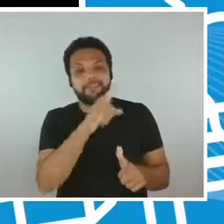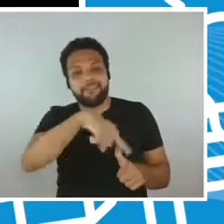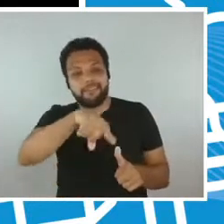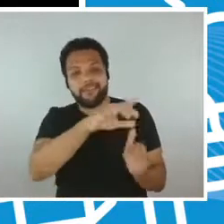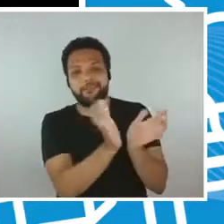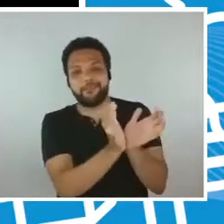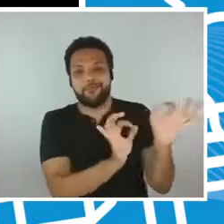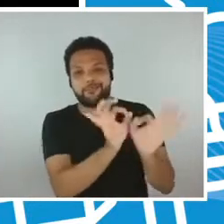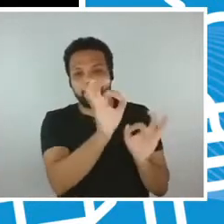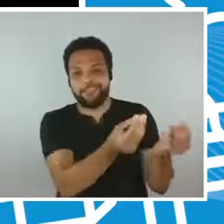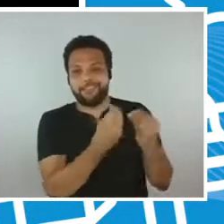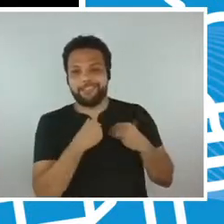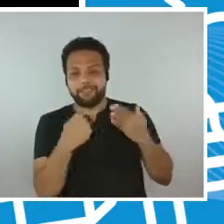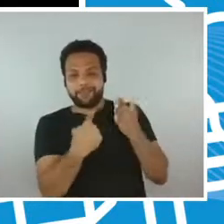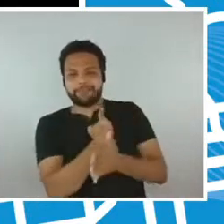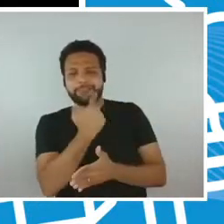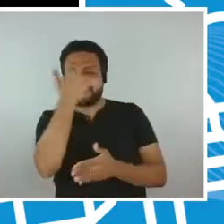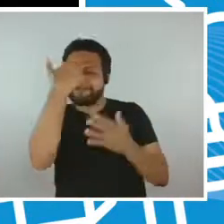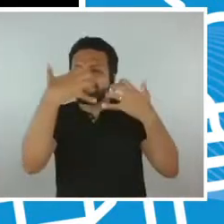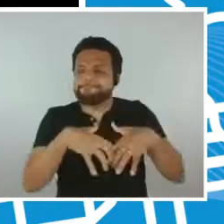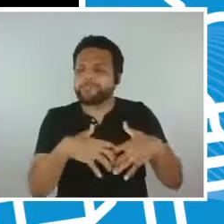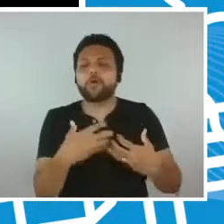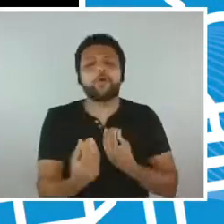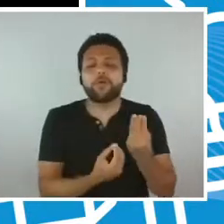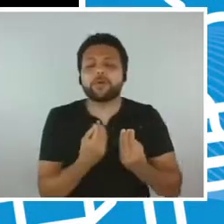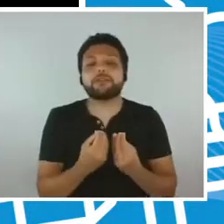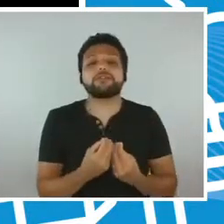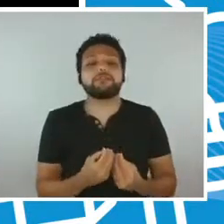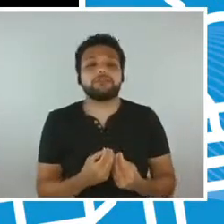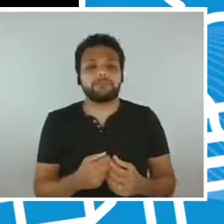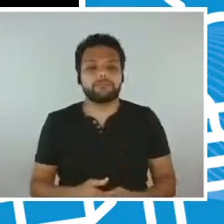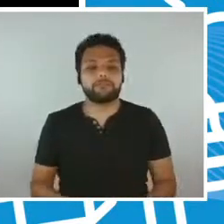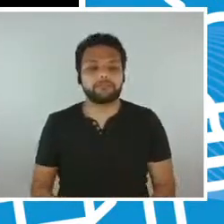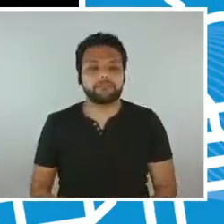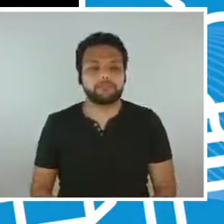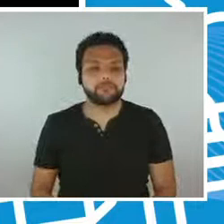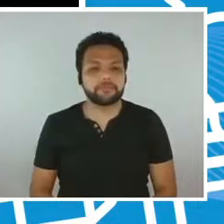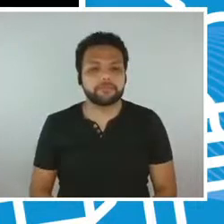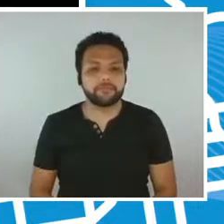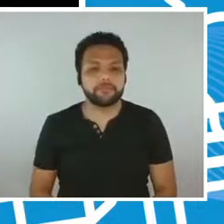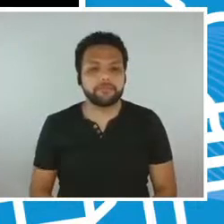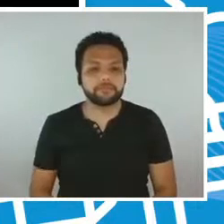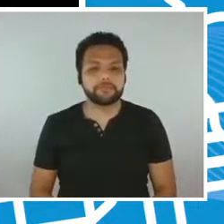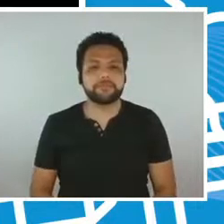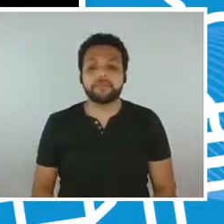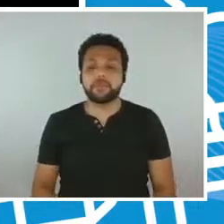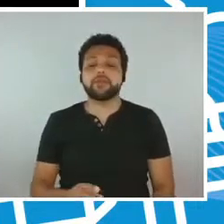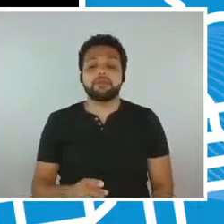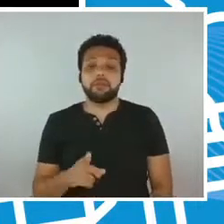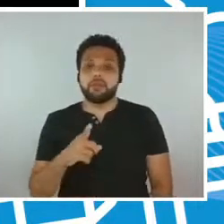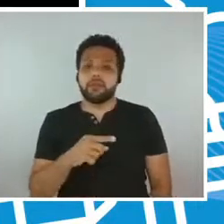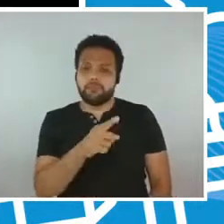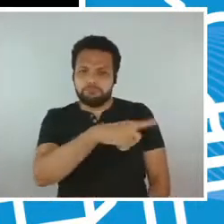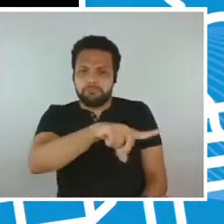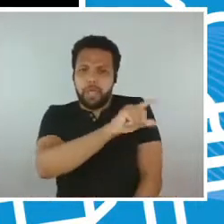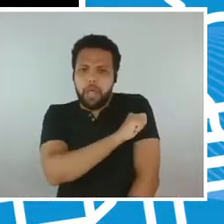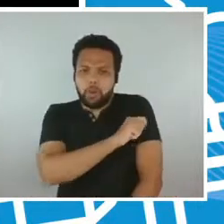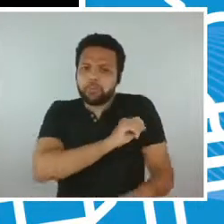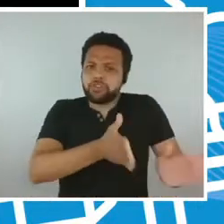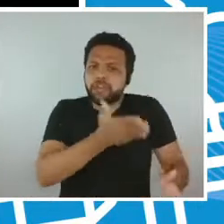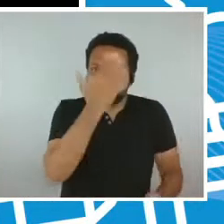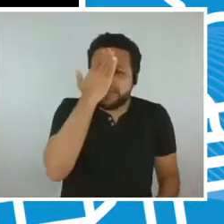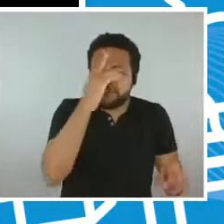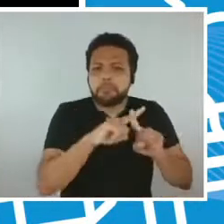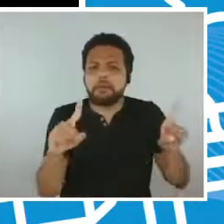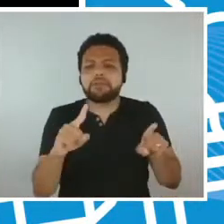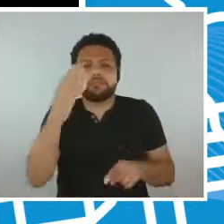pouquinho também. Como sabermos se os estudantes sabem? E além do como, sabem o quê? Acho que a questão aqui remete a currículo